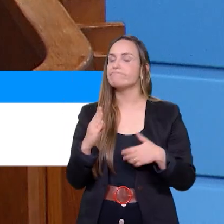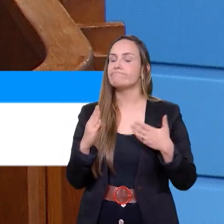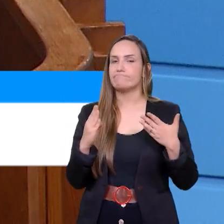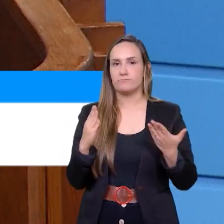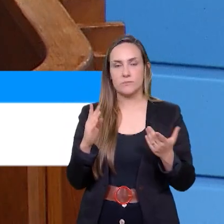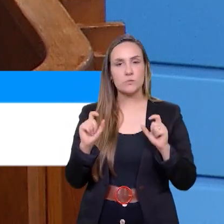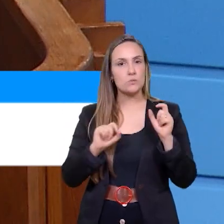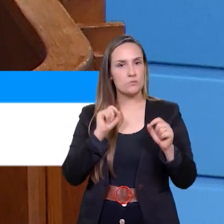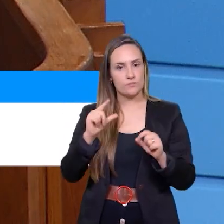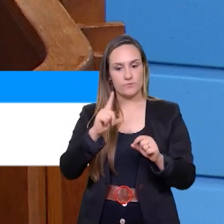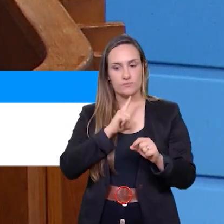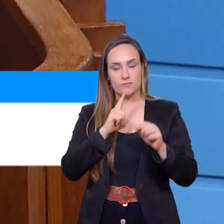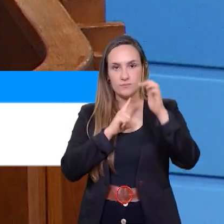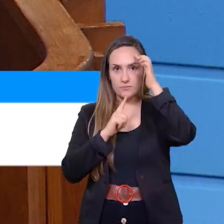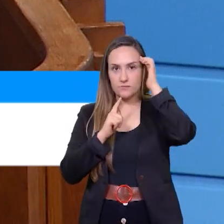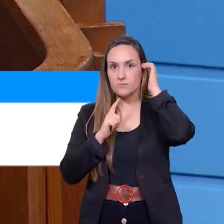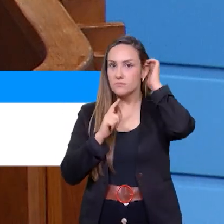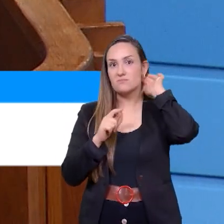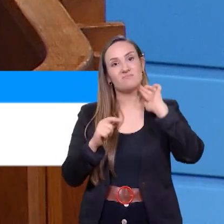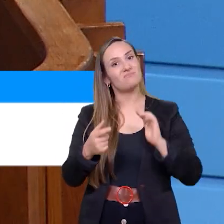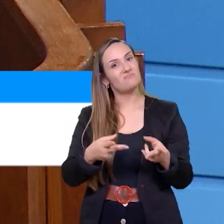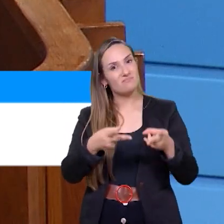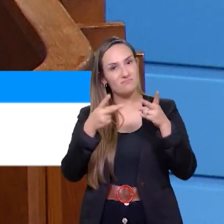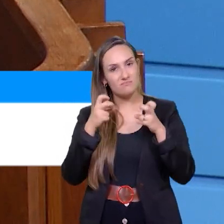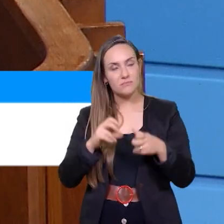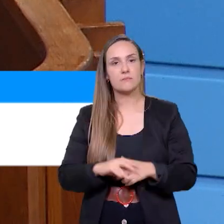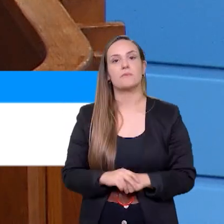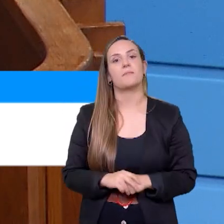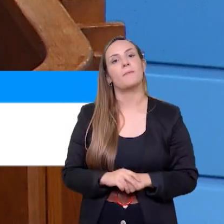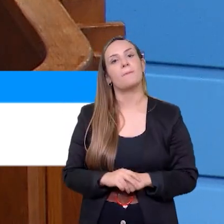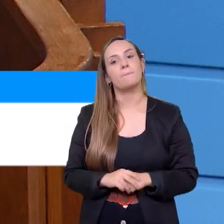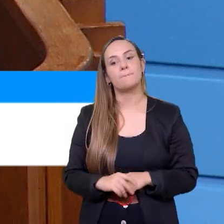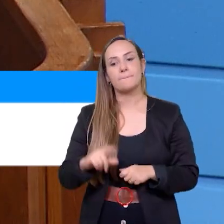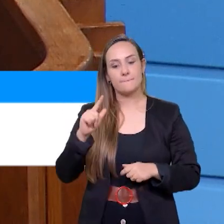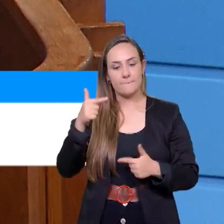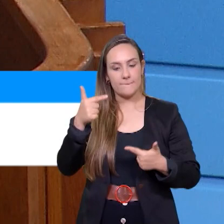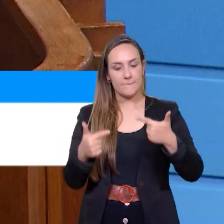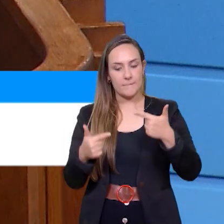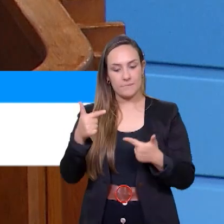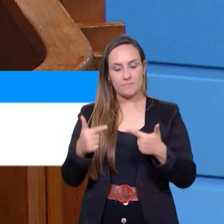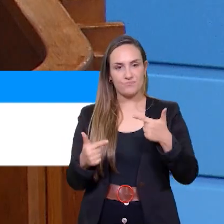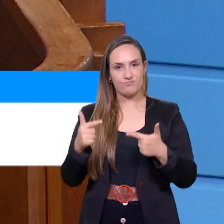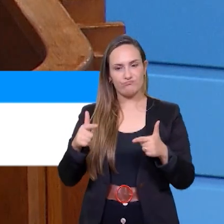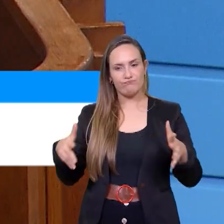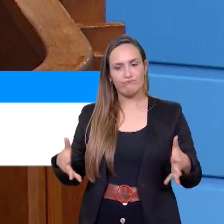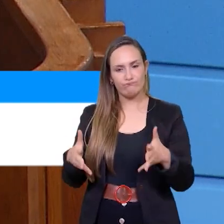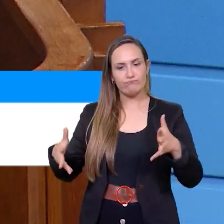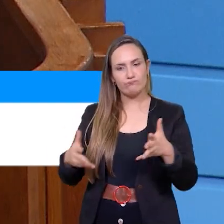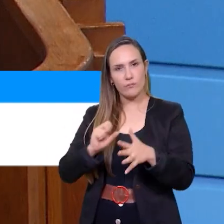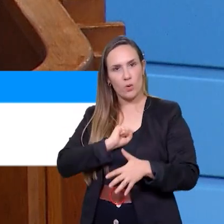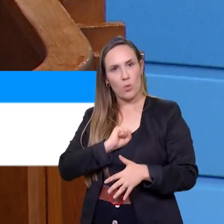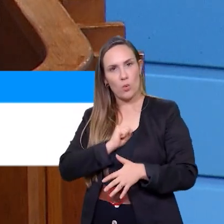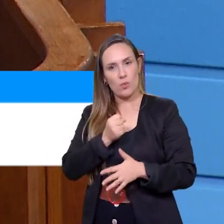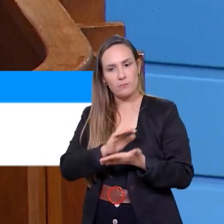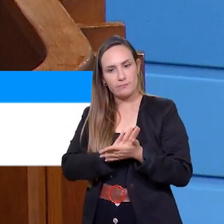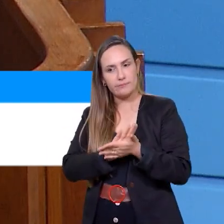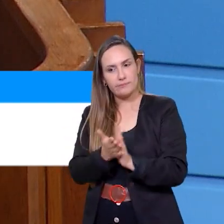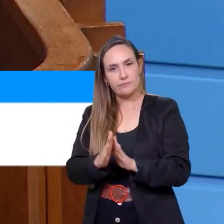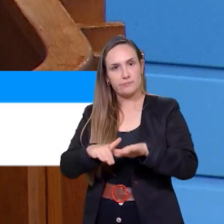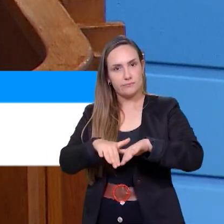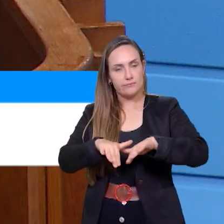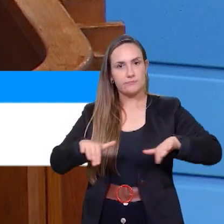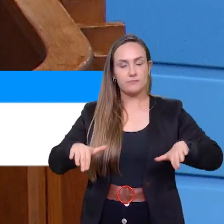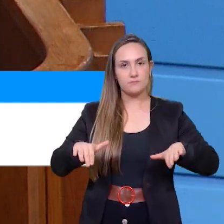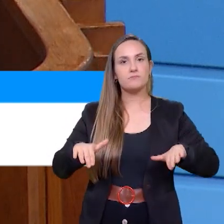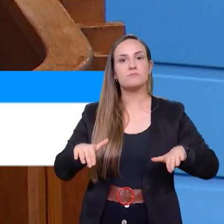no Brasil. Pelo contrário, o que nós tivemos e vimos foi políticas que estimularam o ódio,